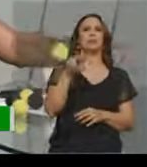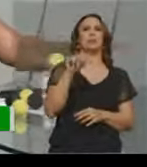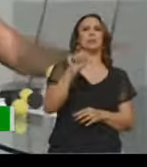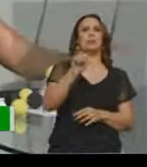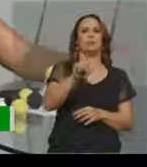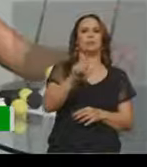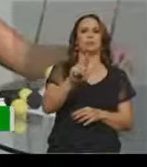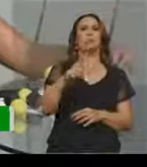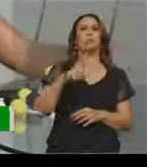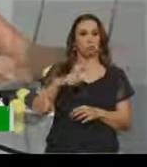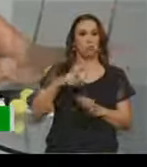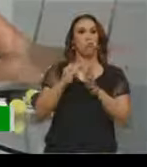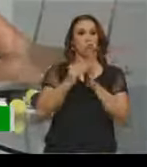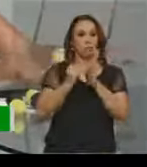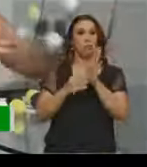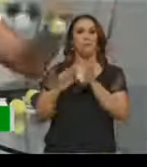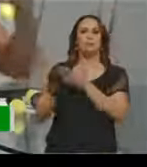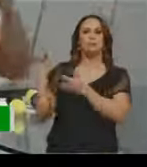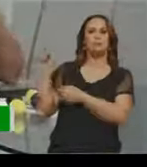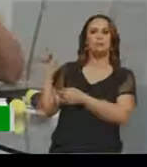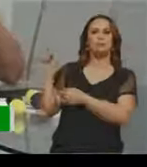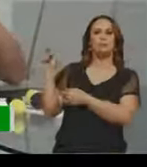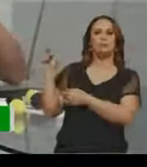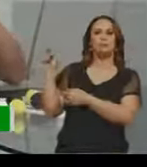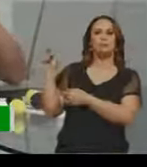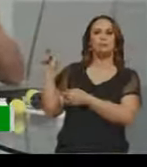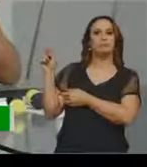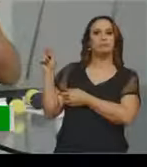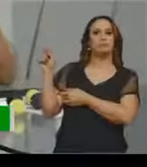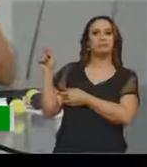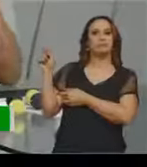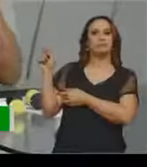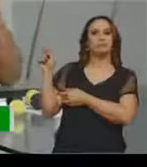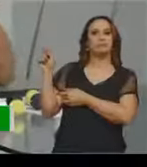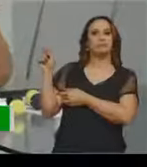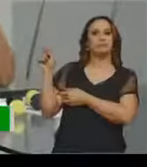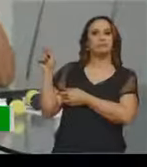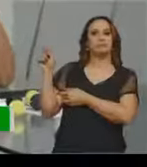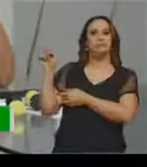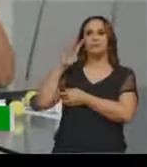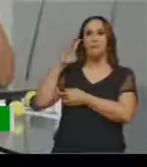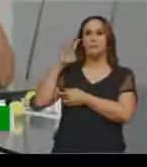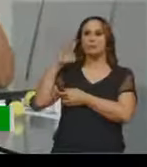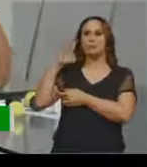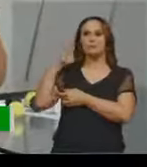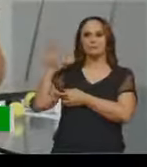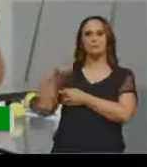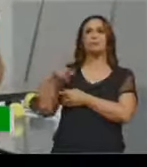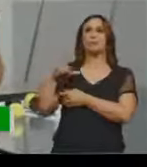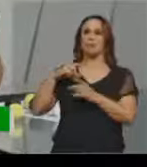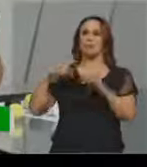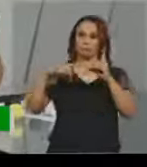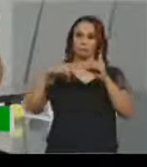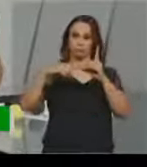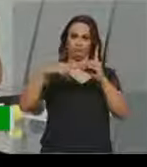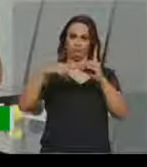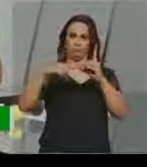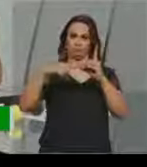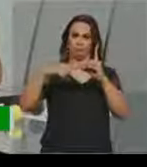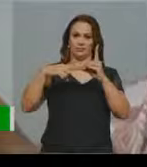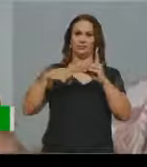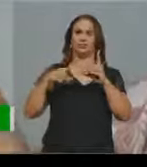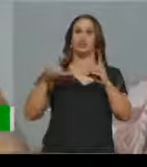uma ligação simples. Então, imagina a seguinte situação. Eu tenho aqui a minha molécula, né? E aqui eu tenho